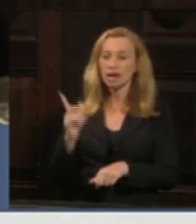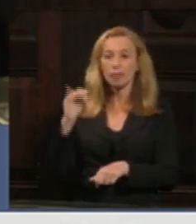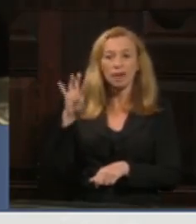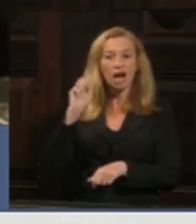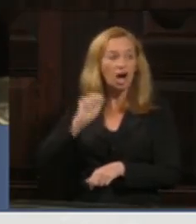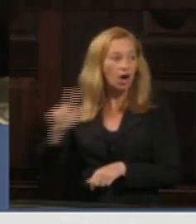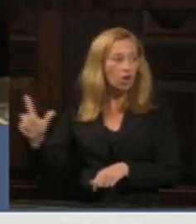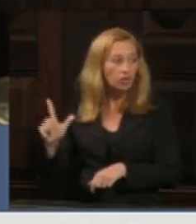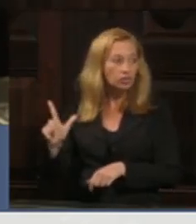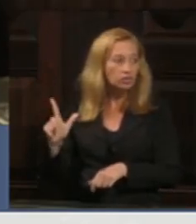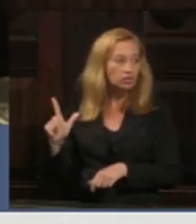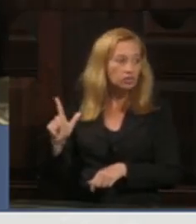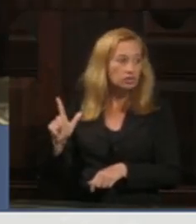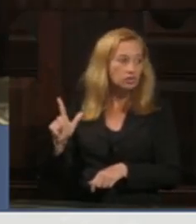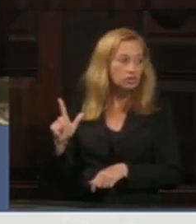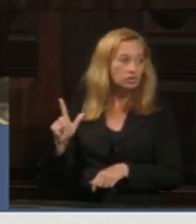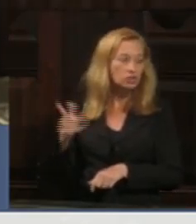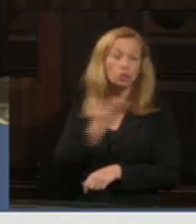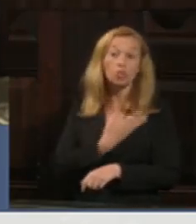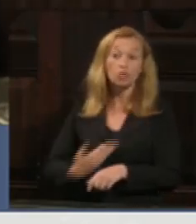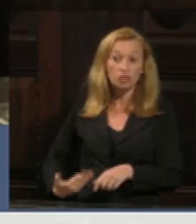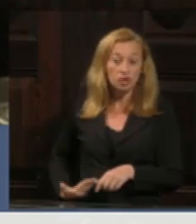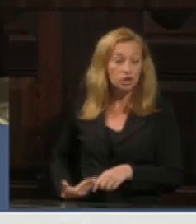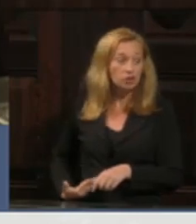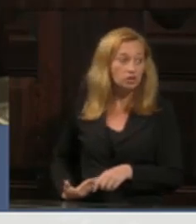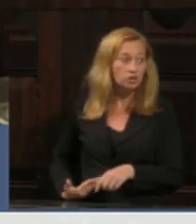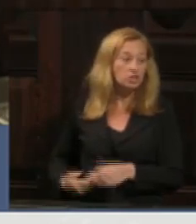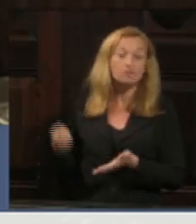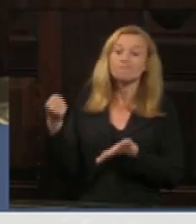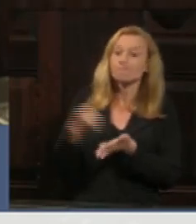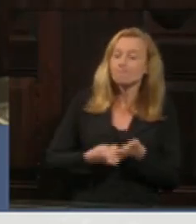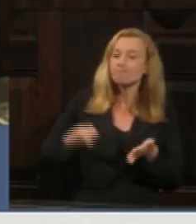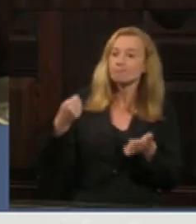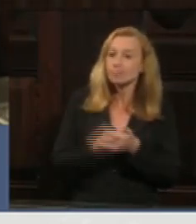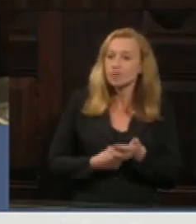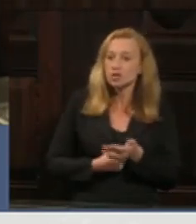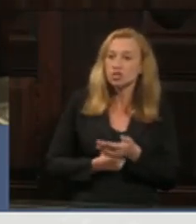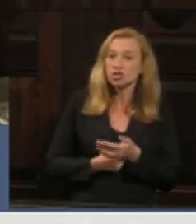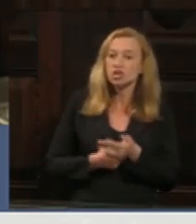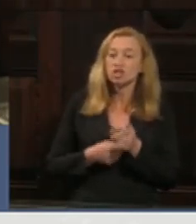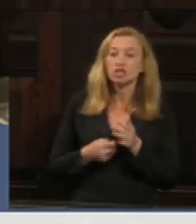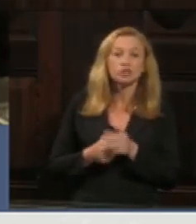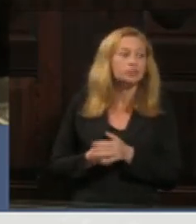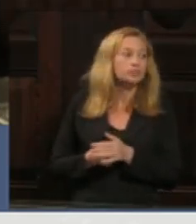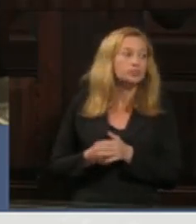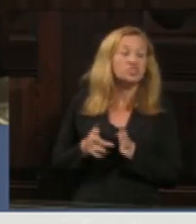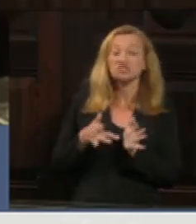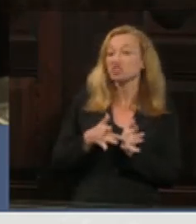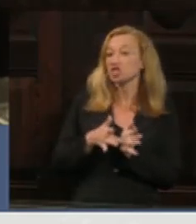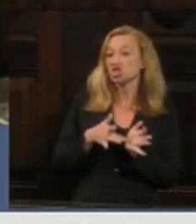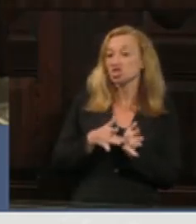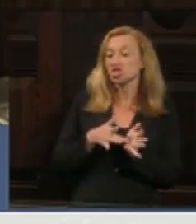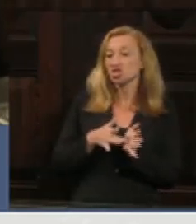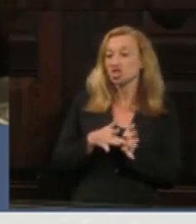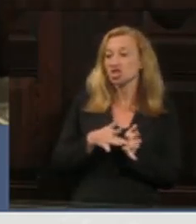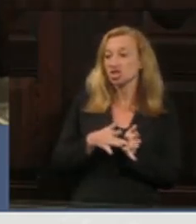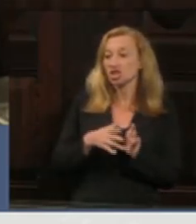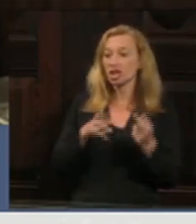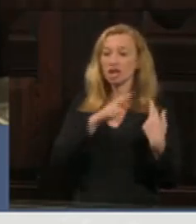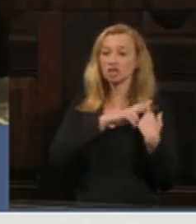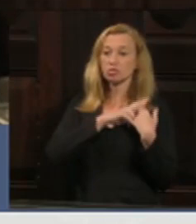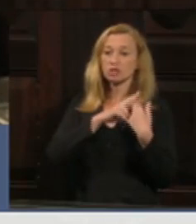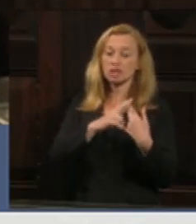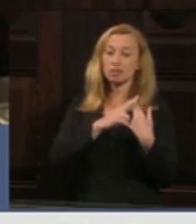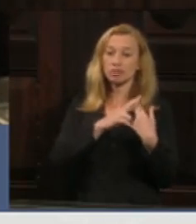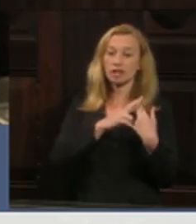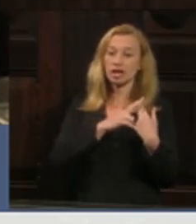que sistematicamente o governo do estado insiste em fingir que não tem mais responsabilidade com a oferta de